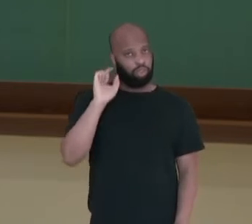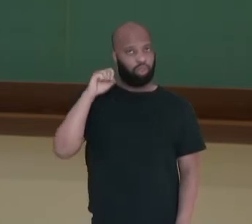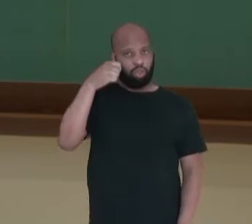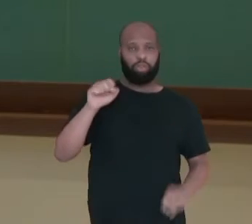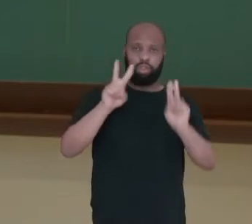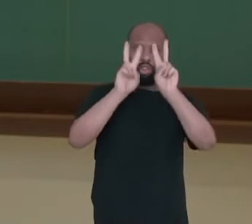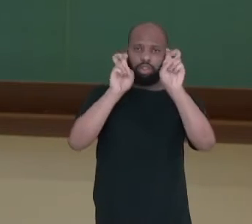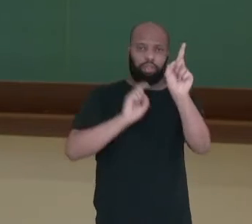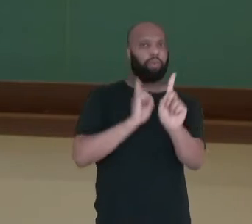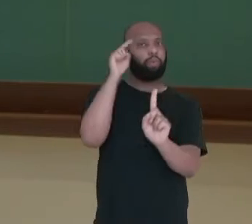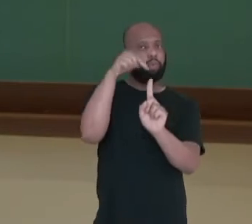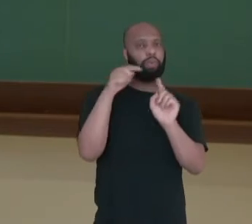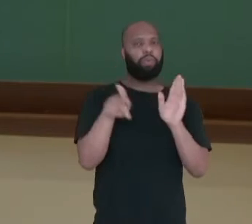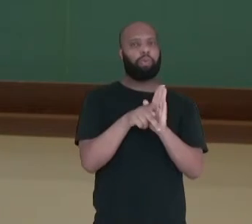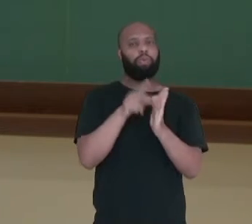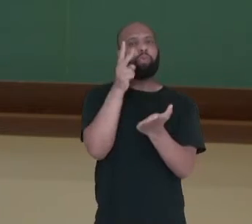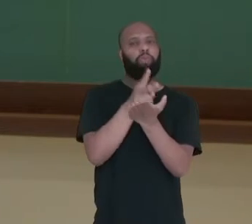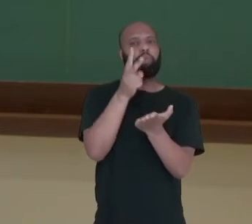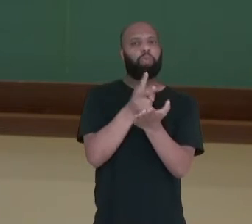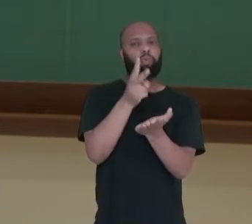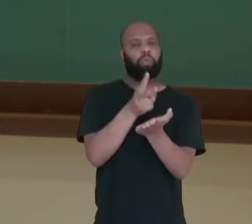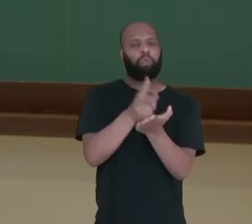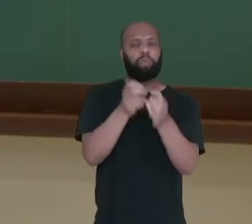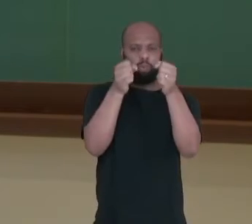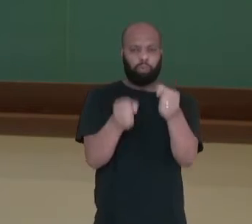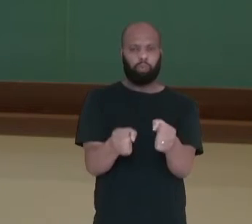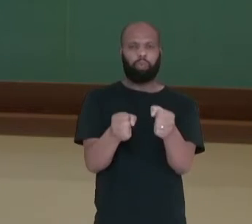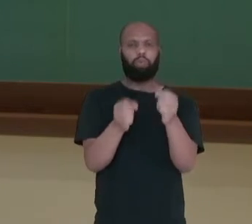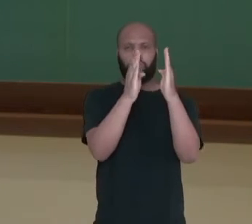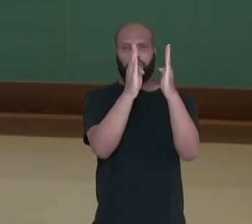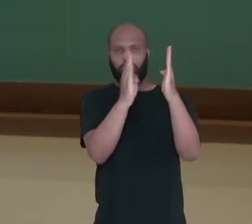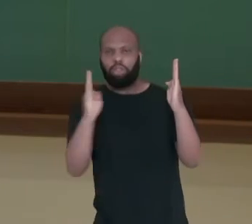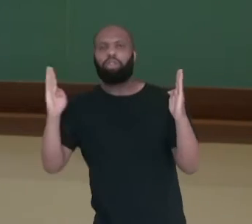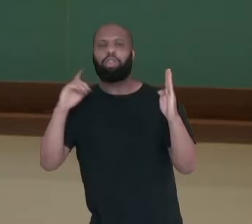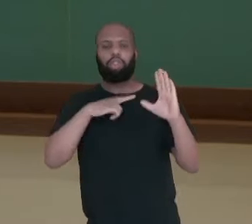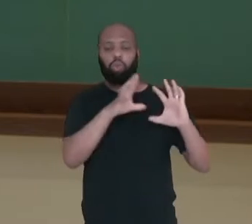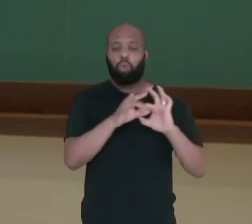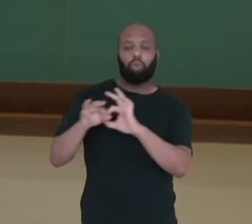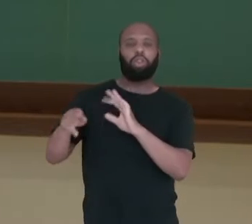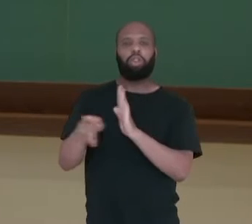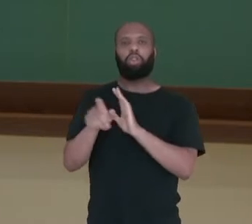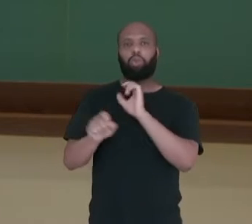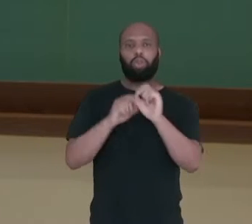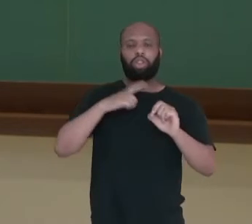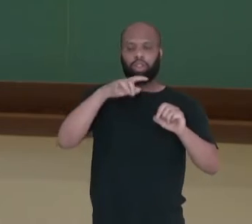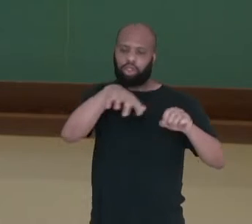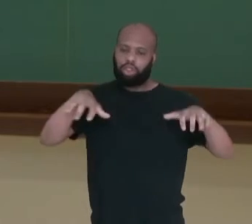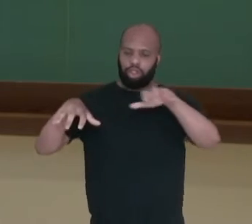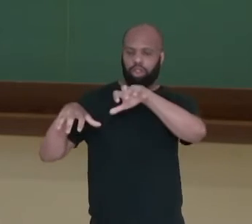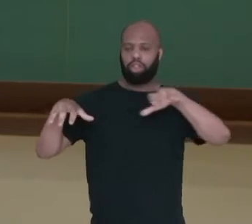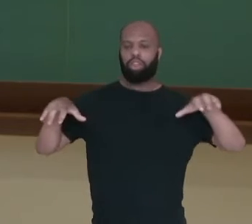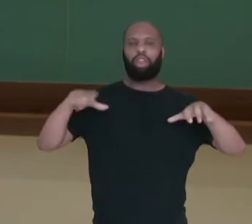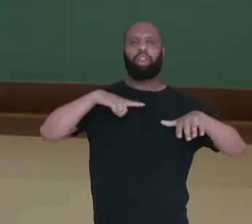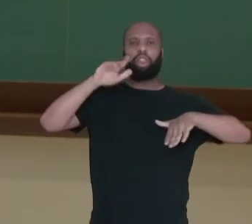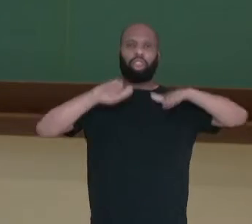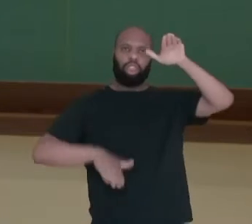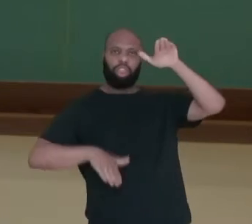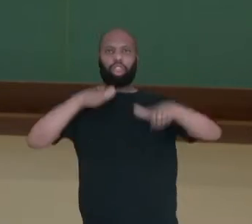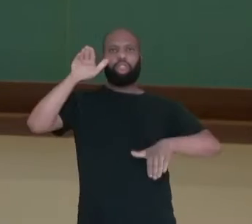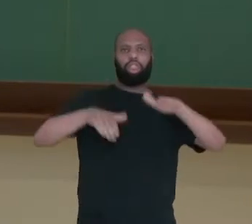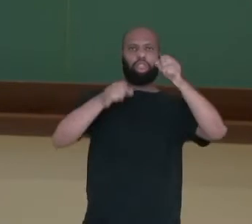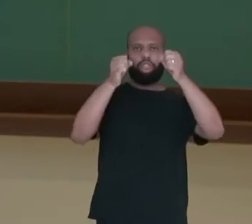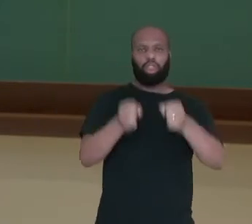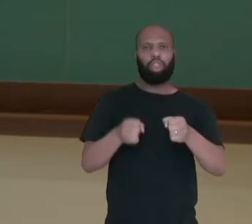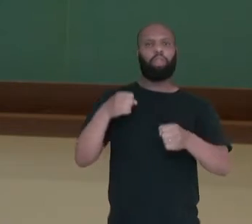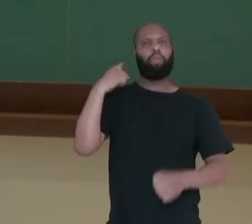esse objetivo da manutenção do poder. Em que contexto? Contexto de desfragmentação, de instabilidade do